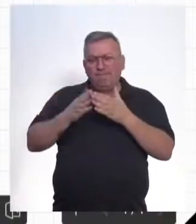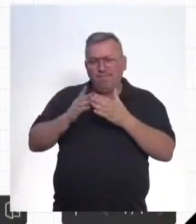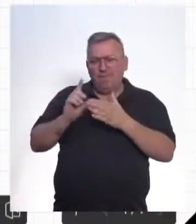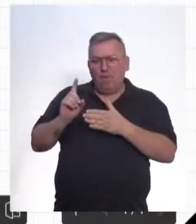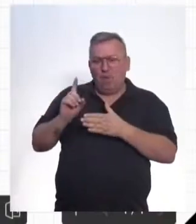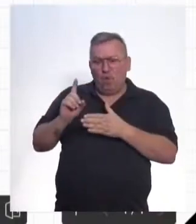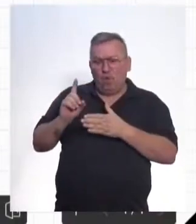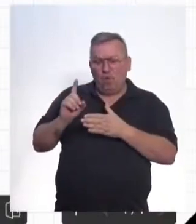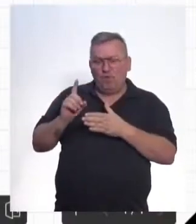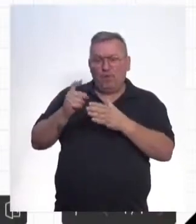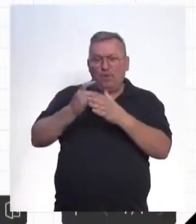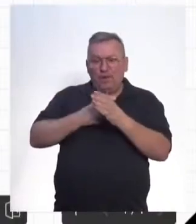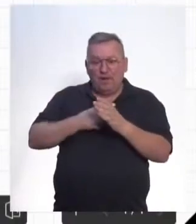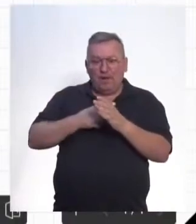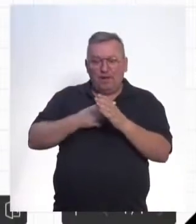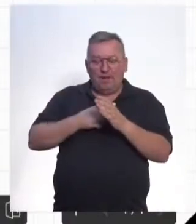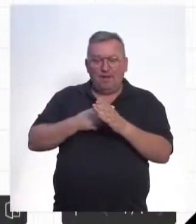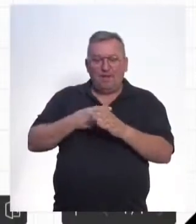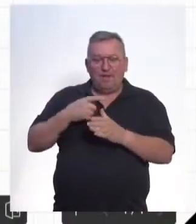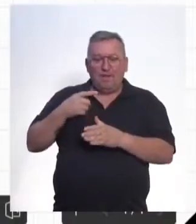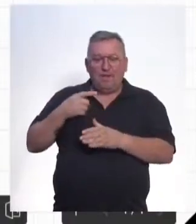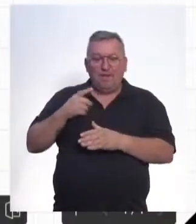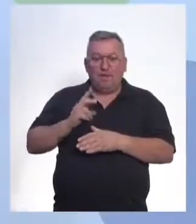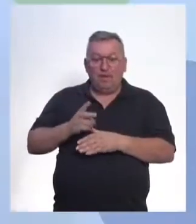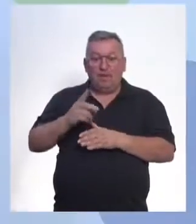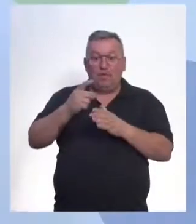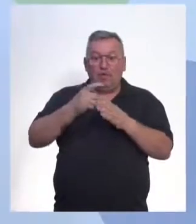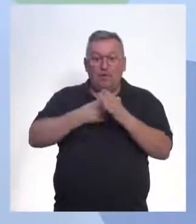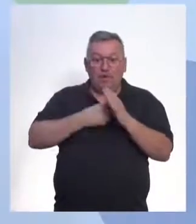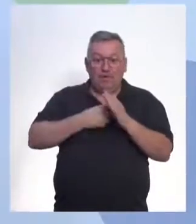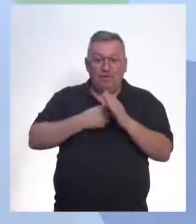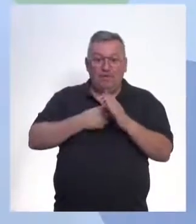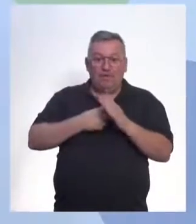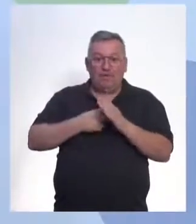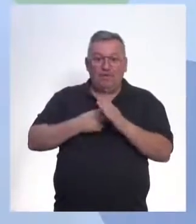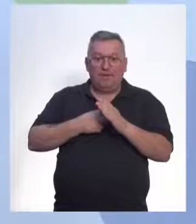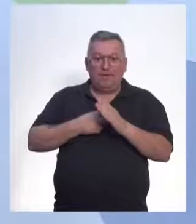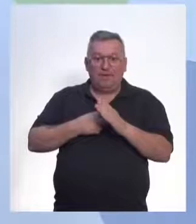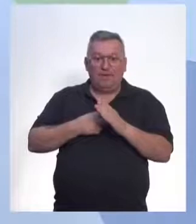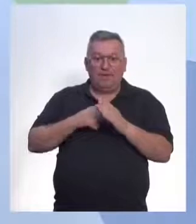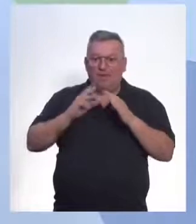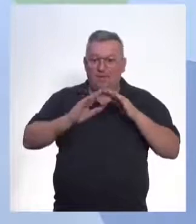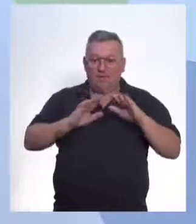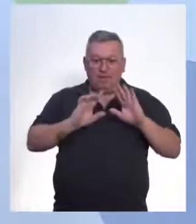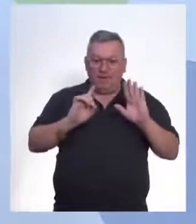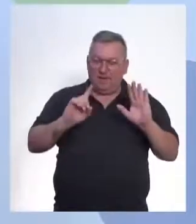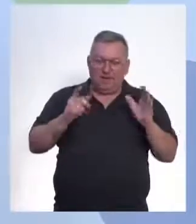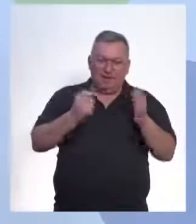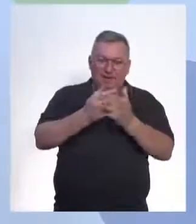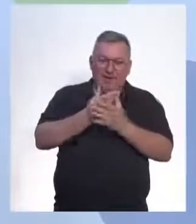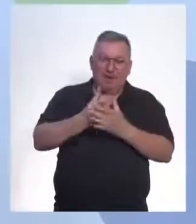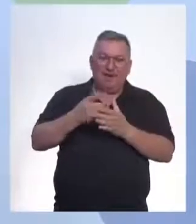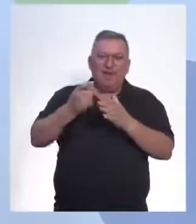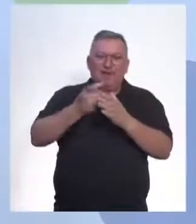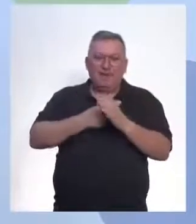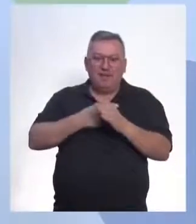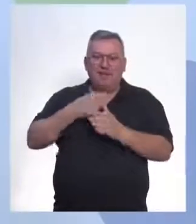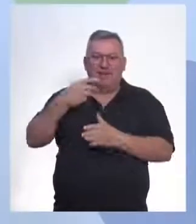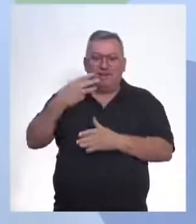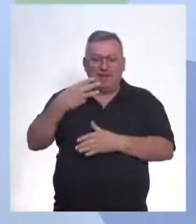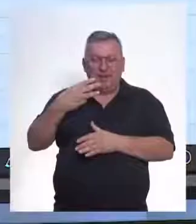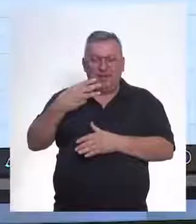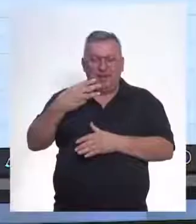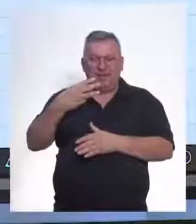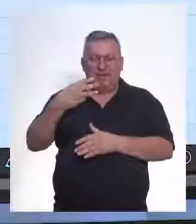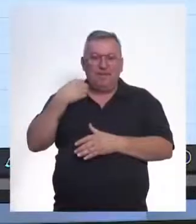me emprestou mais 1. Não, você vai continuar devendo, né? Não é que eu estou te emprestando que você não vai devolver. Então, vai continuar devendo, isso,